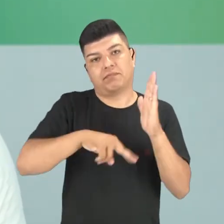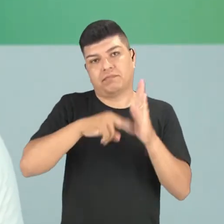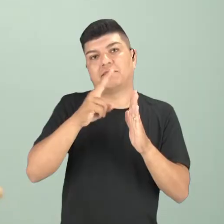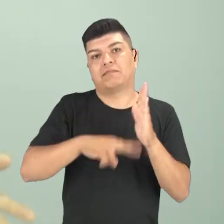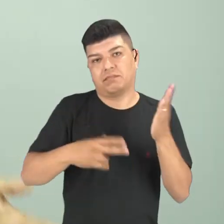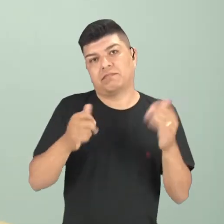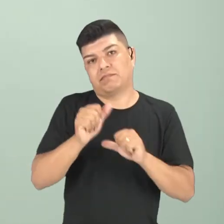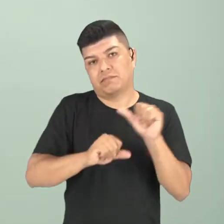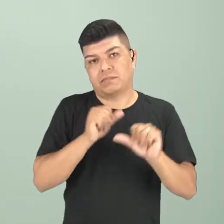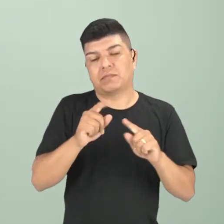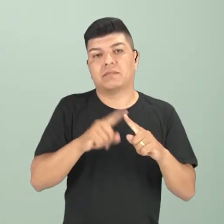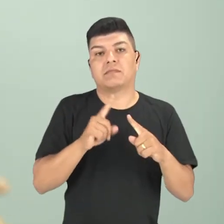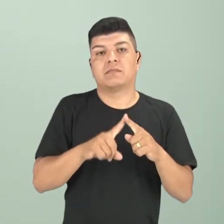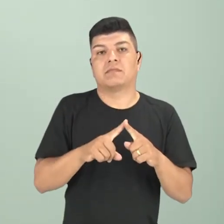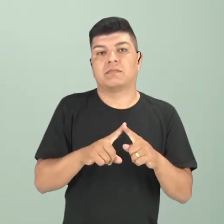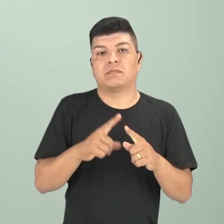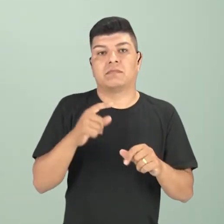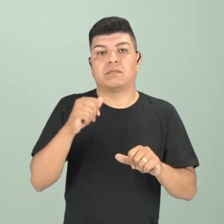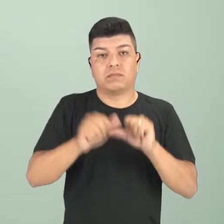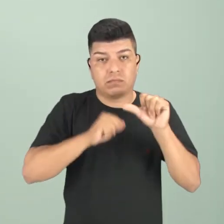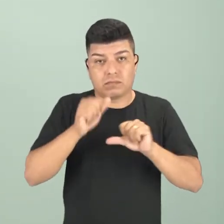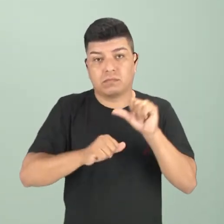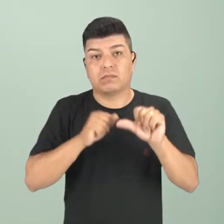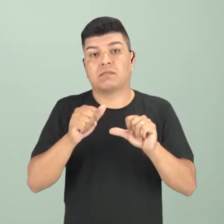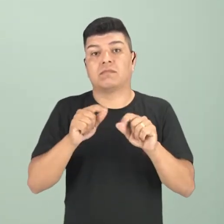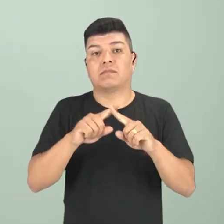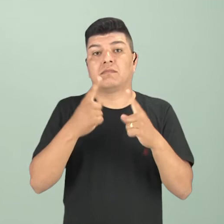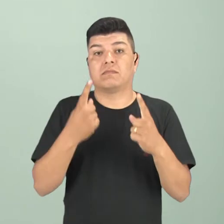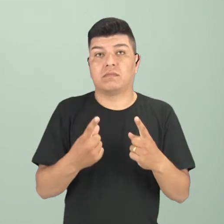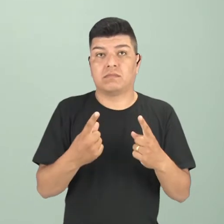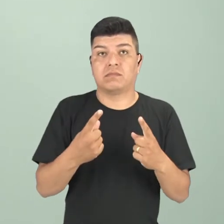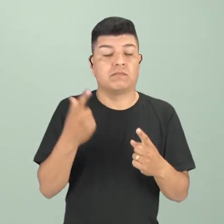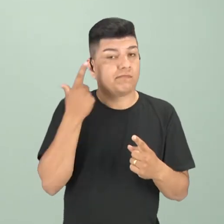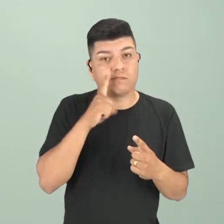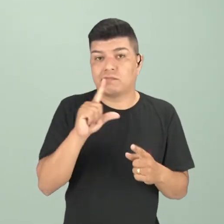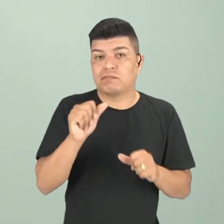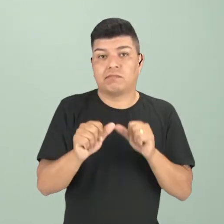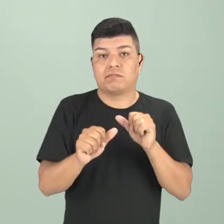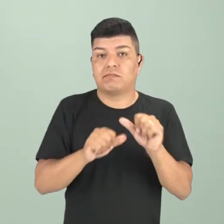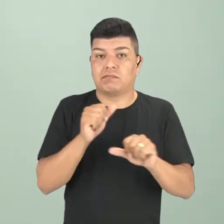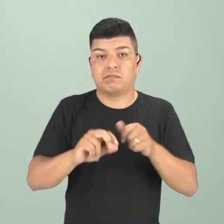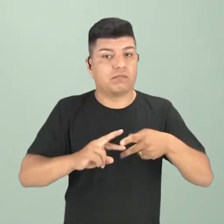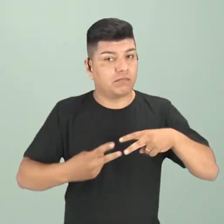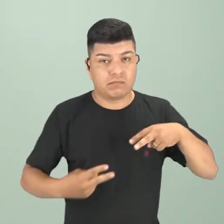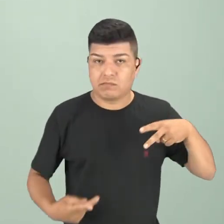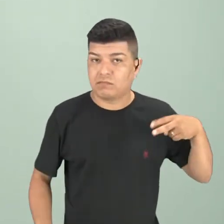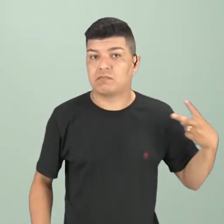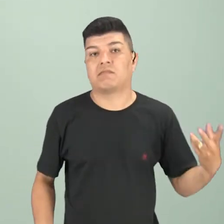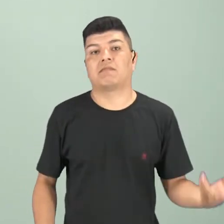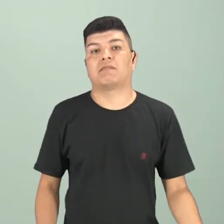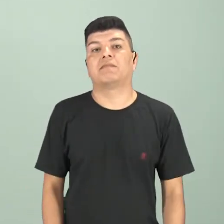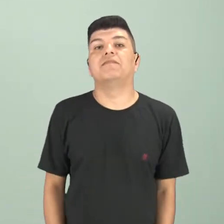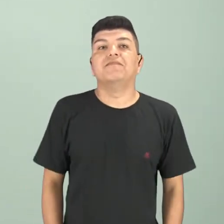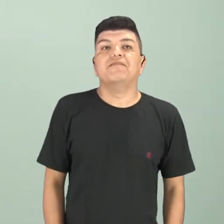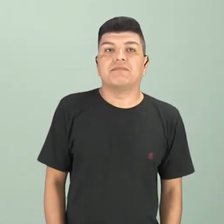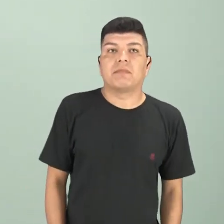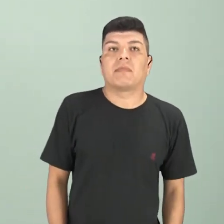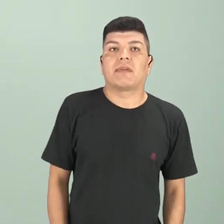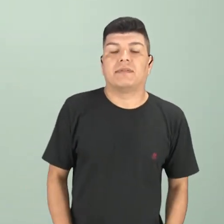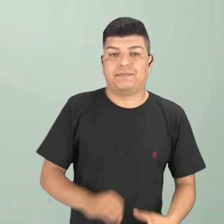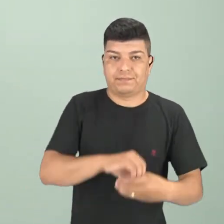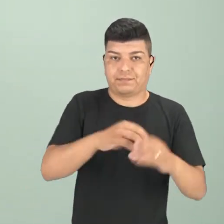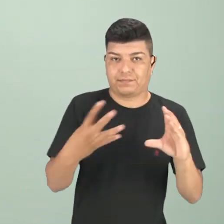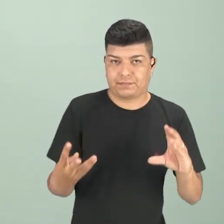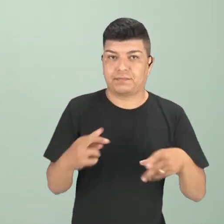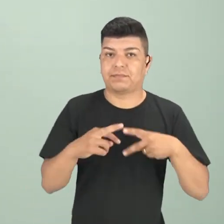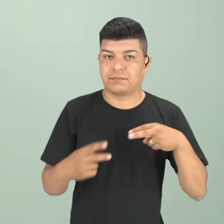e não tem como nascer azul que é a cor que tá mudada porque a gente altera o nosso fenótipo Mas a gente não consegue